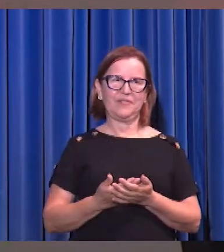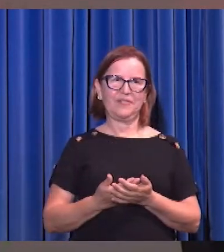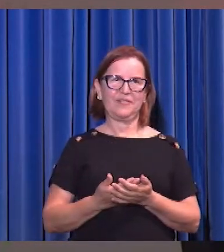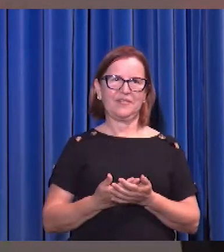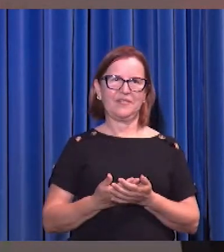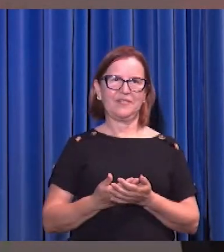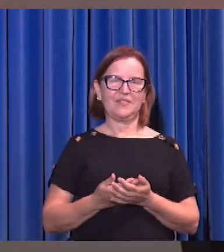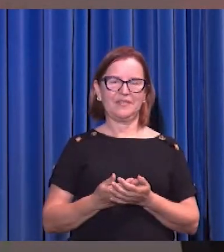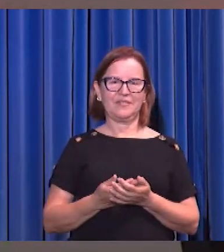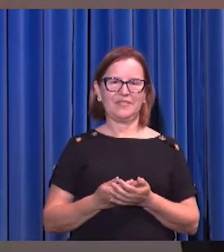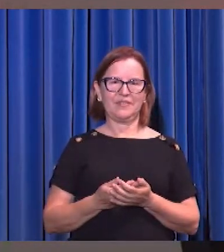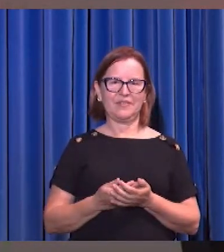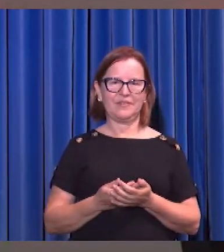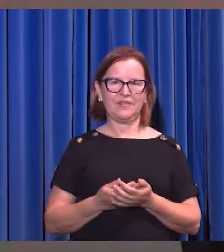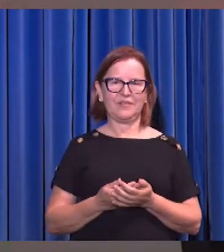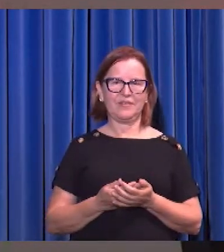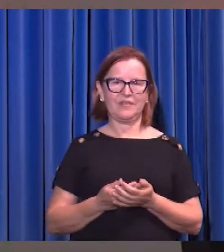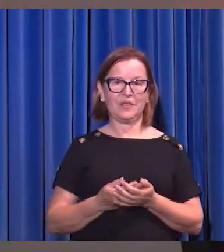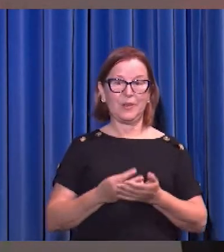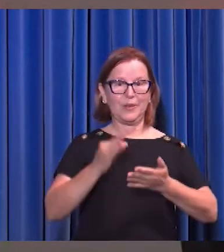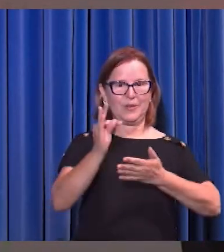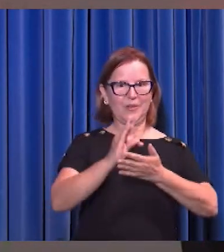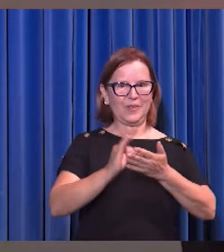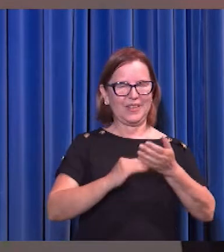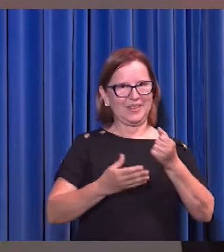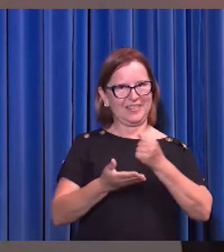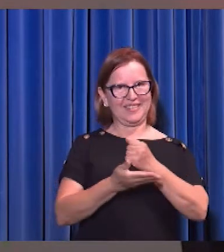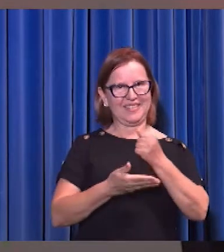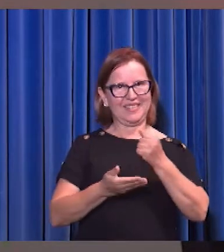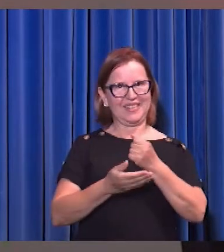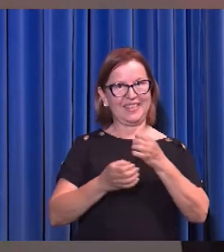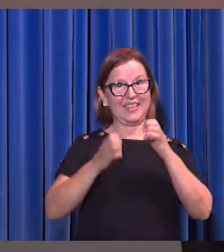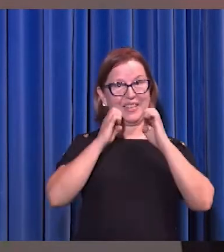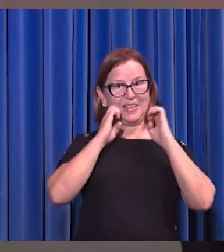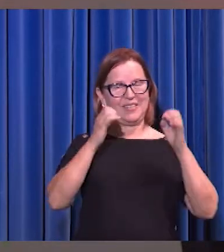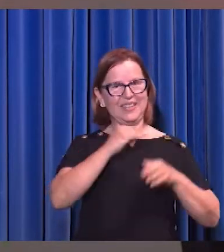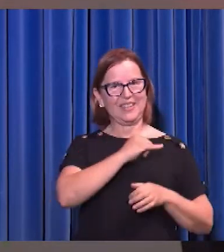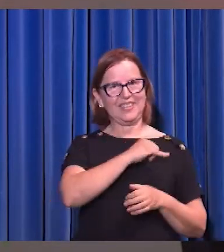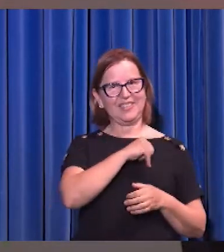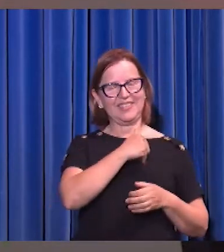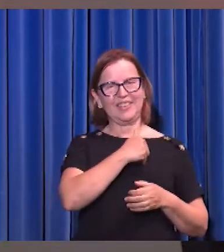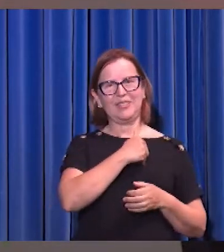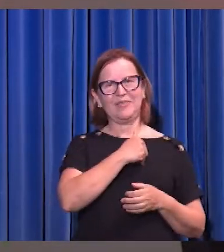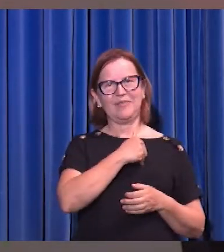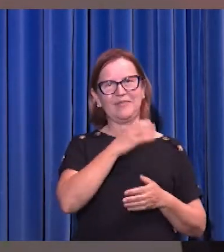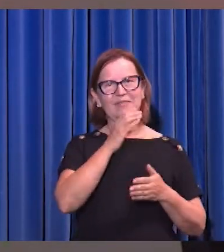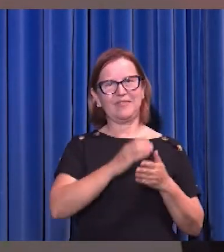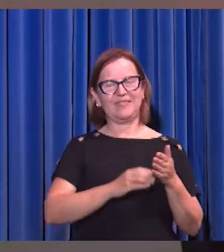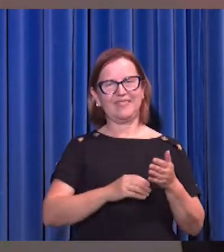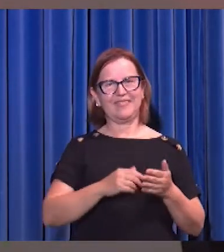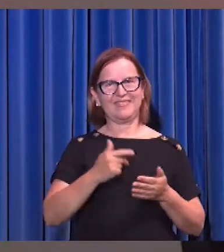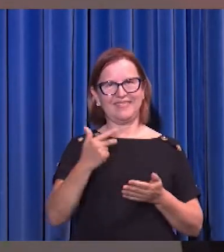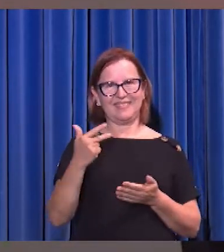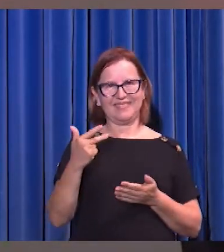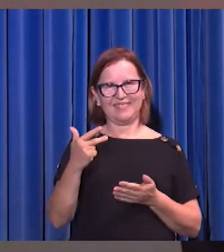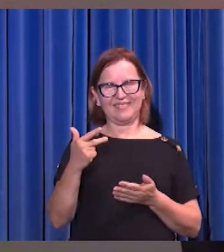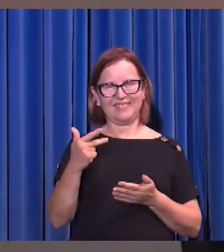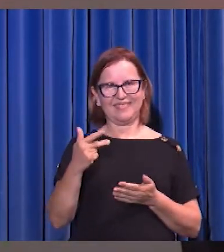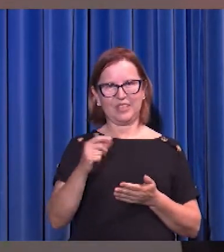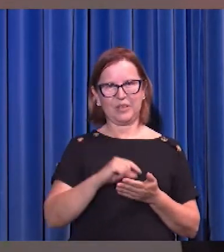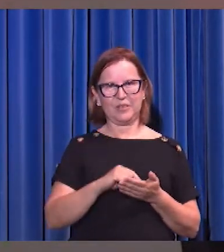E o nosso texto base é o Evangelho de João, capítulo 3,